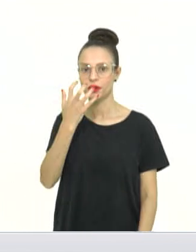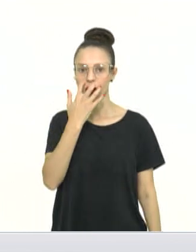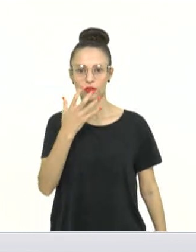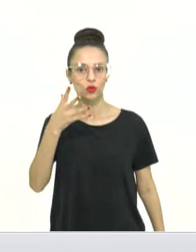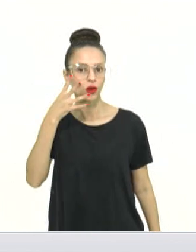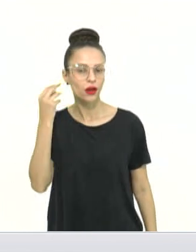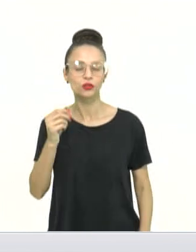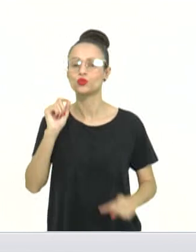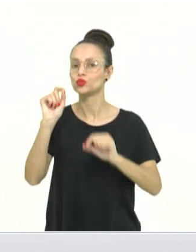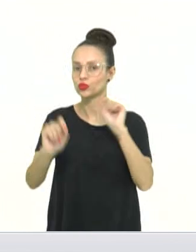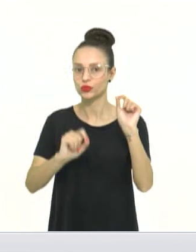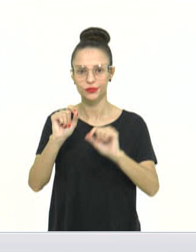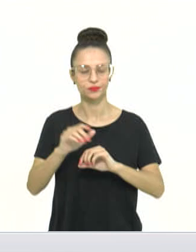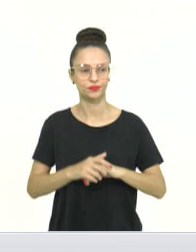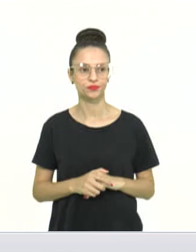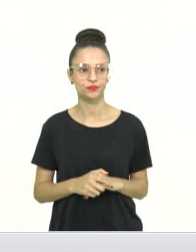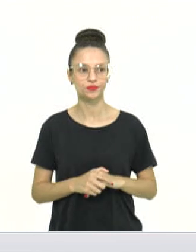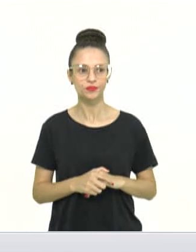gatos foram